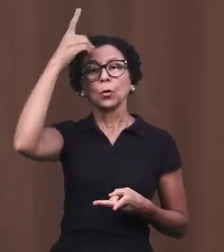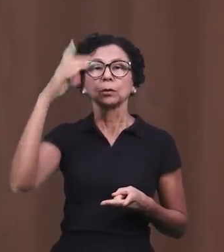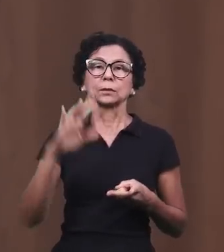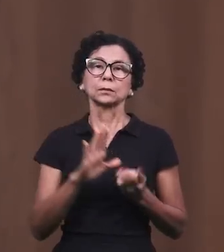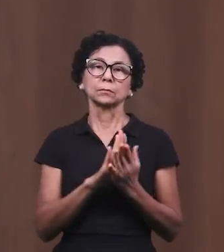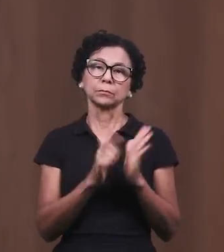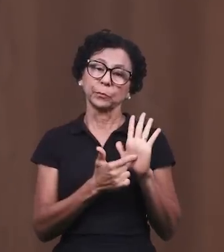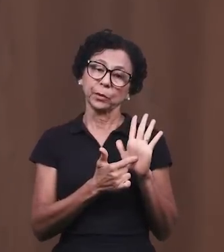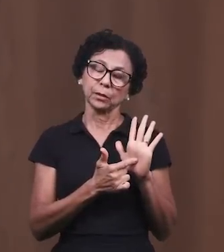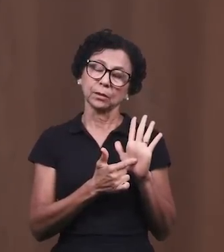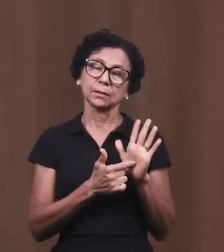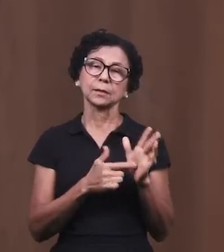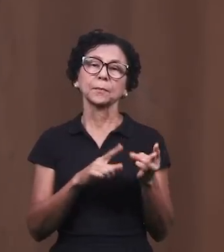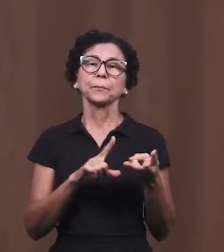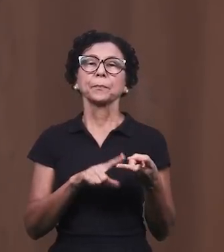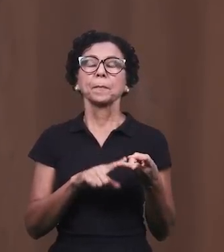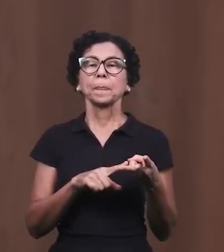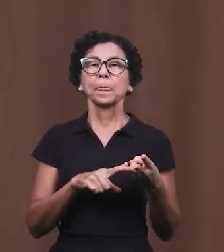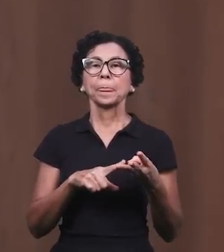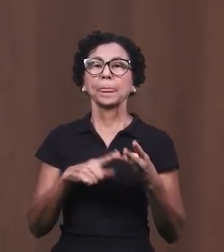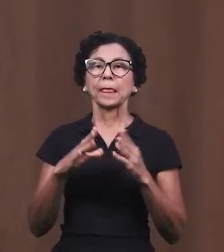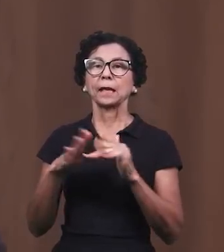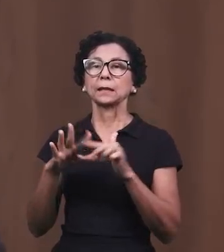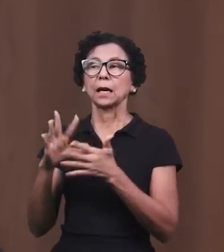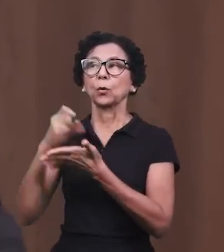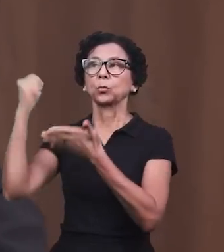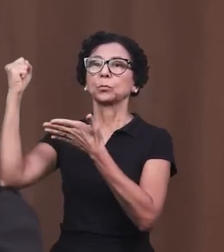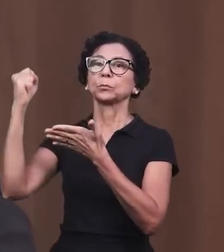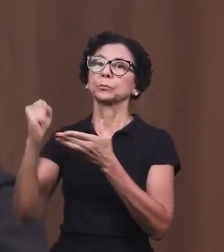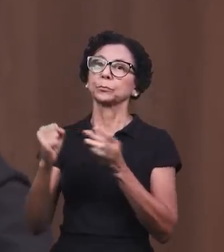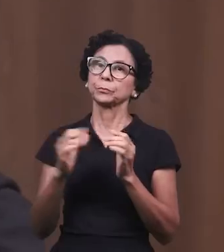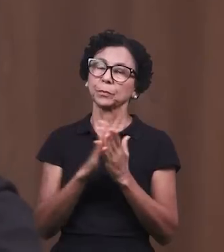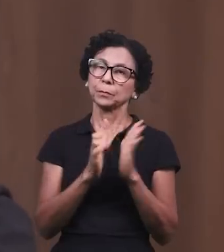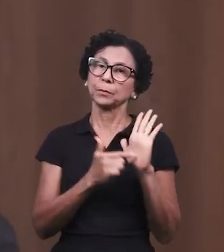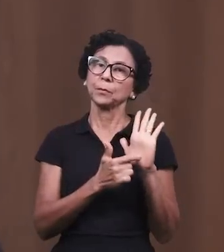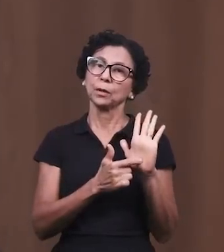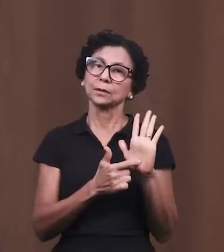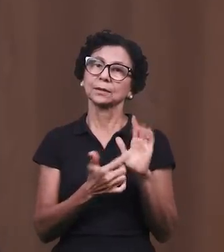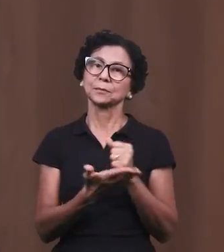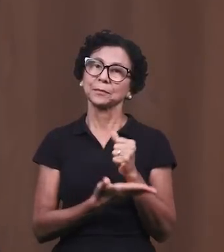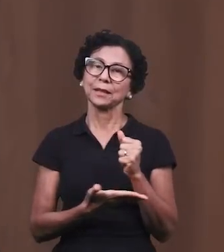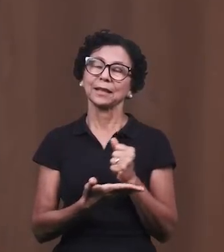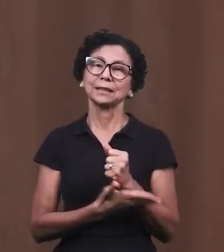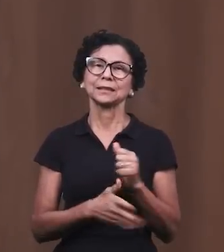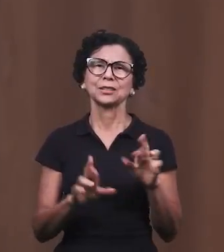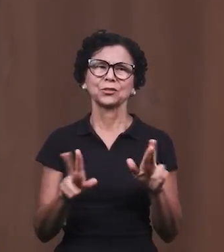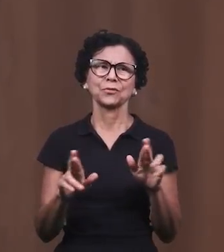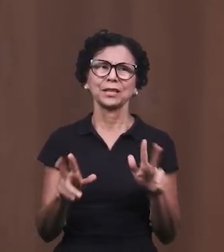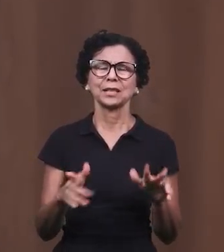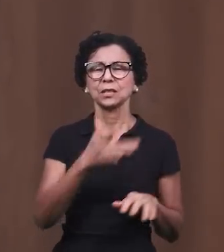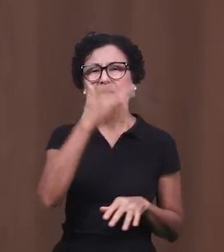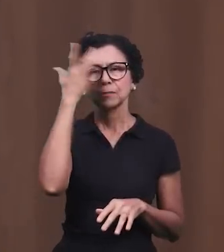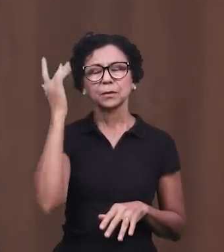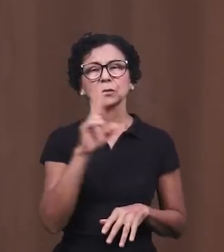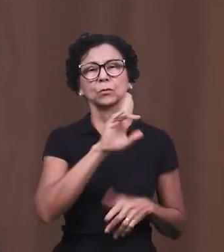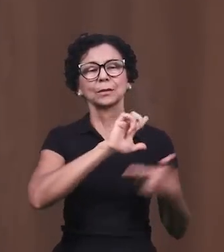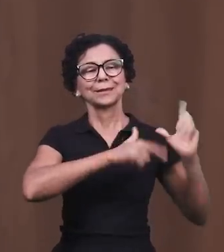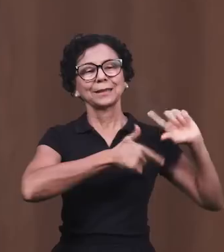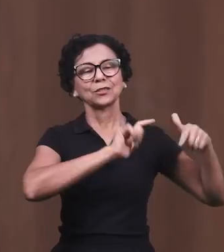temos base bíblica para dizer isso. Quando você fala que a igreja vai ser arrebatada, nós temos base bíblica para dizer isso. É diferente daqueles que